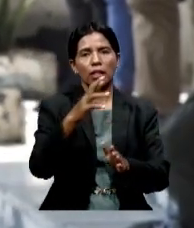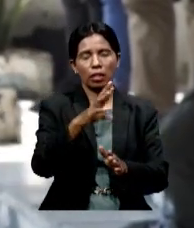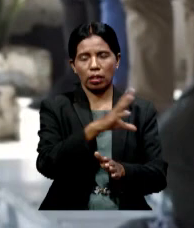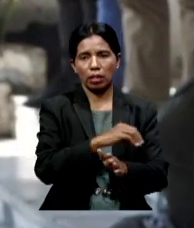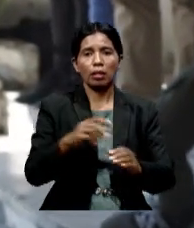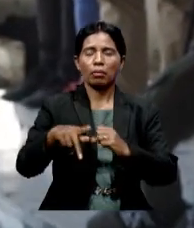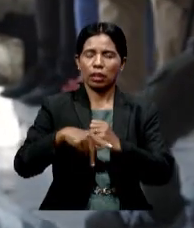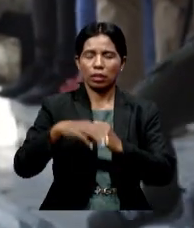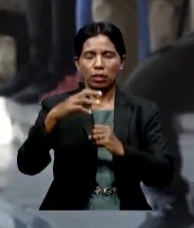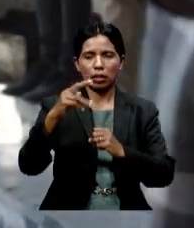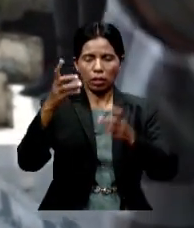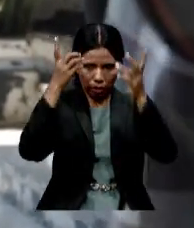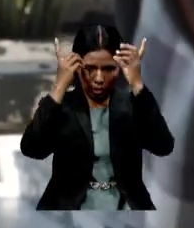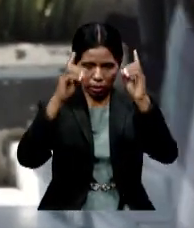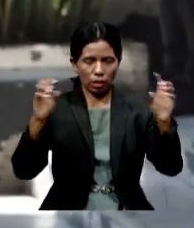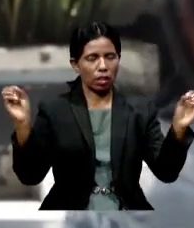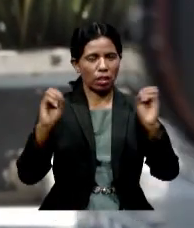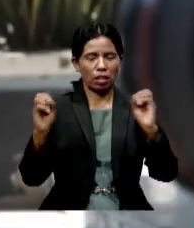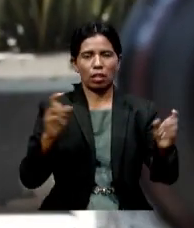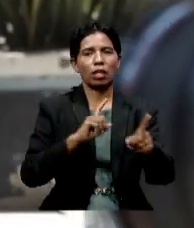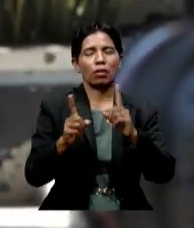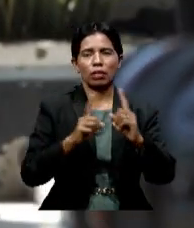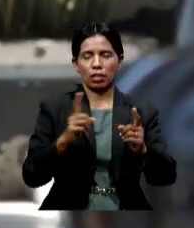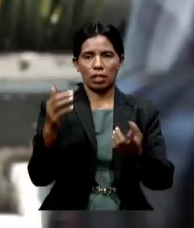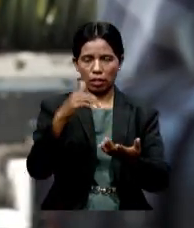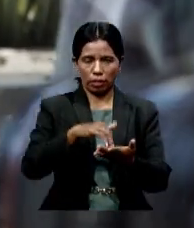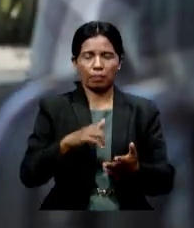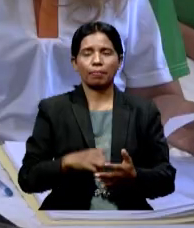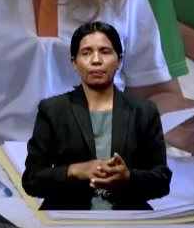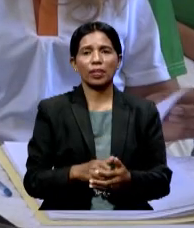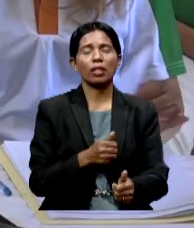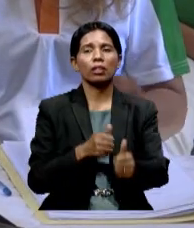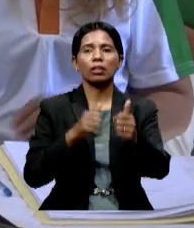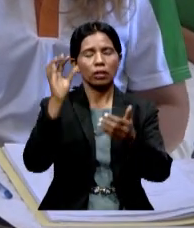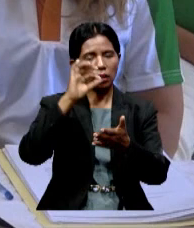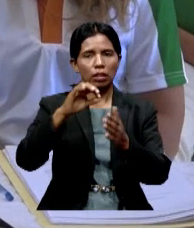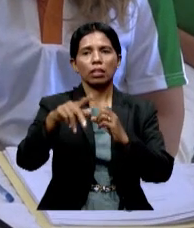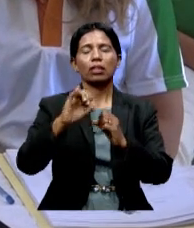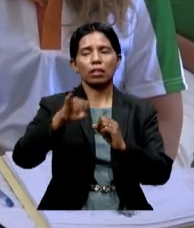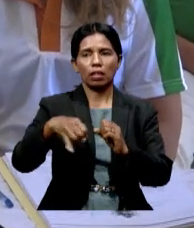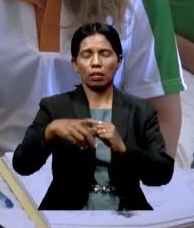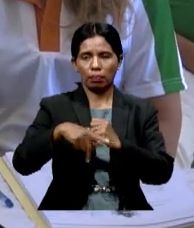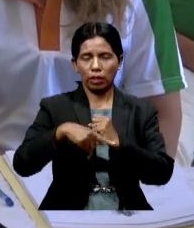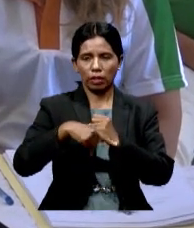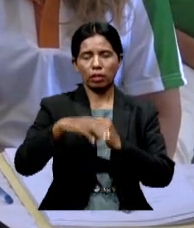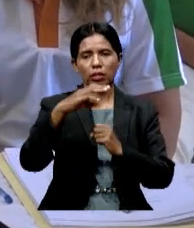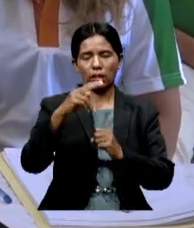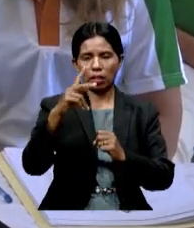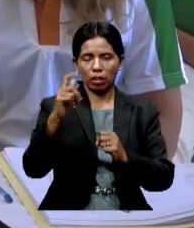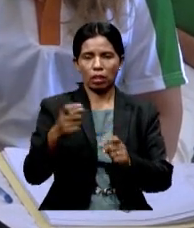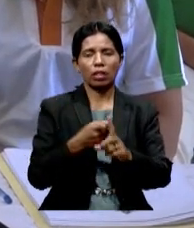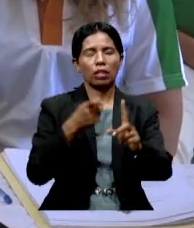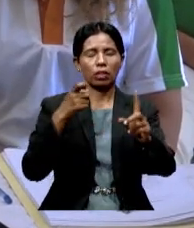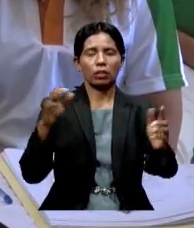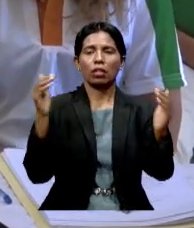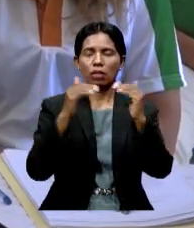Partido Senarte decide la halo reclamação. O secretário-geral do Partido Senarte, Francisco Calvo de Lai, leu-se